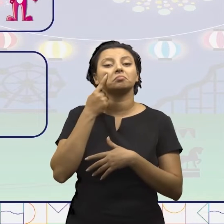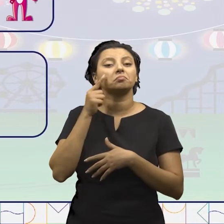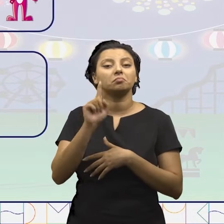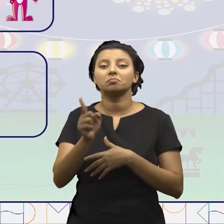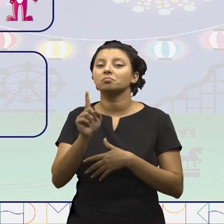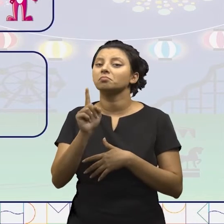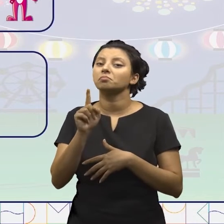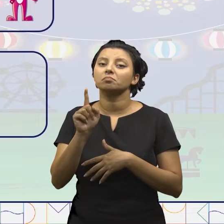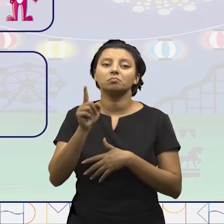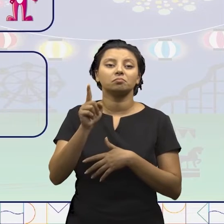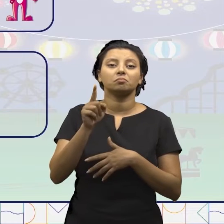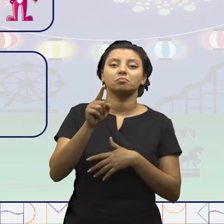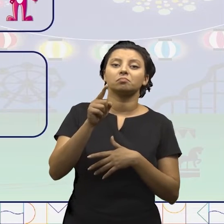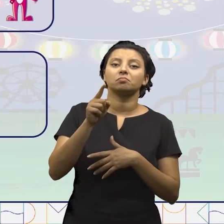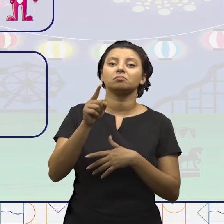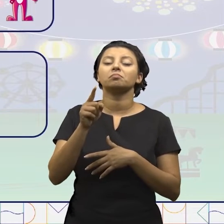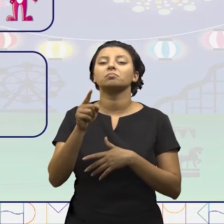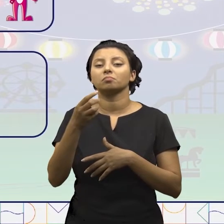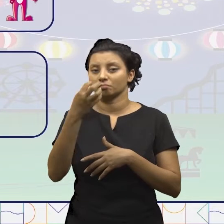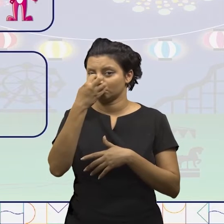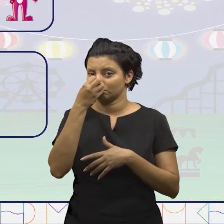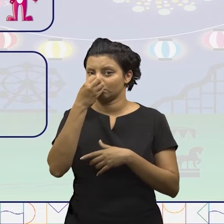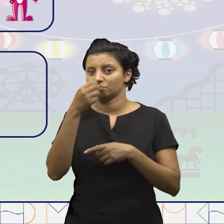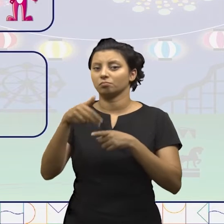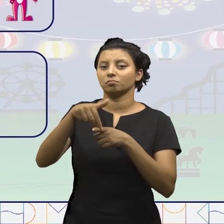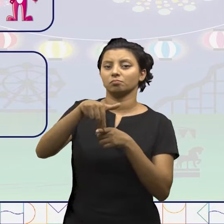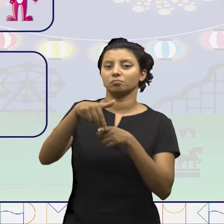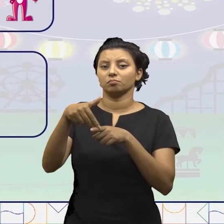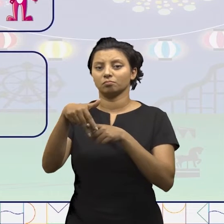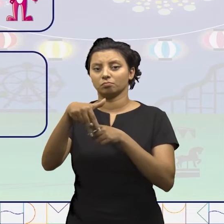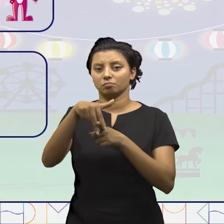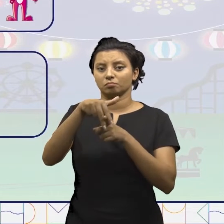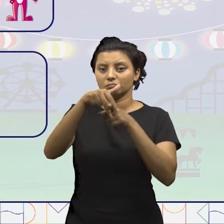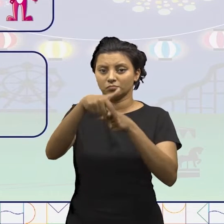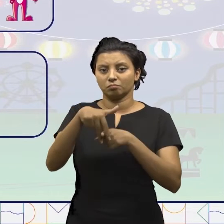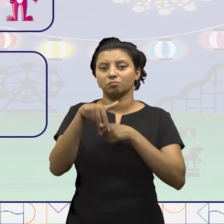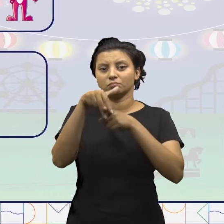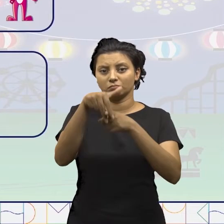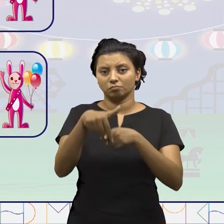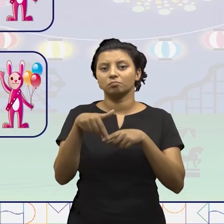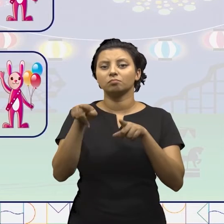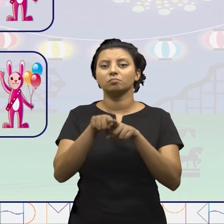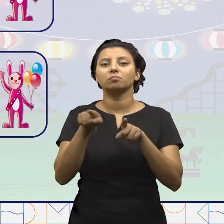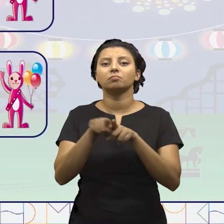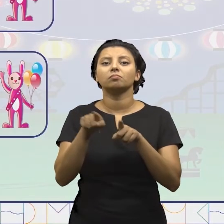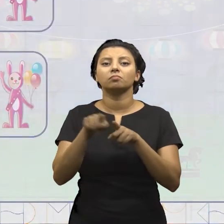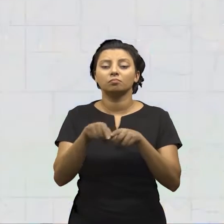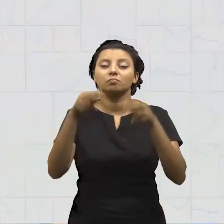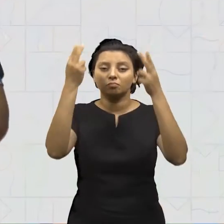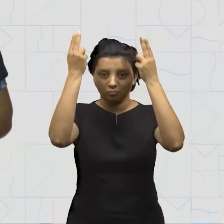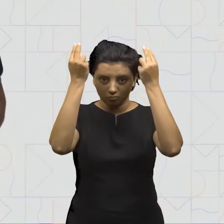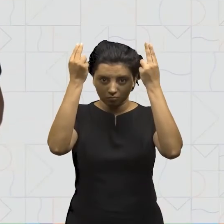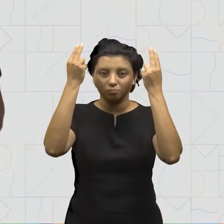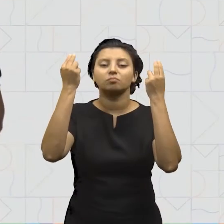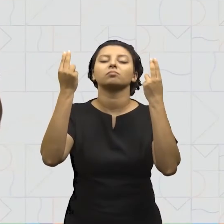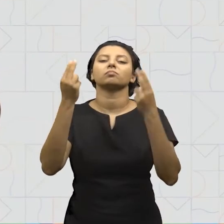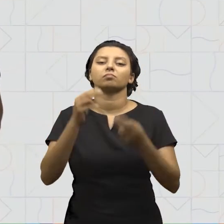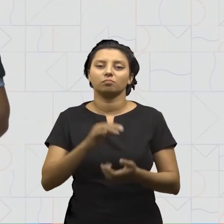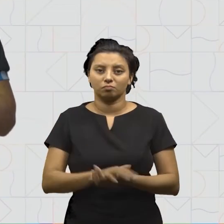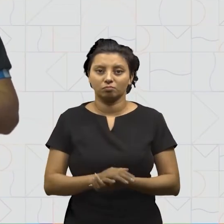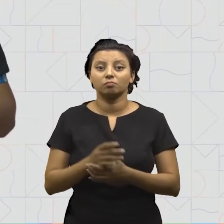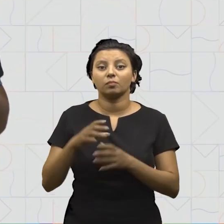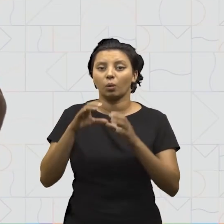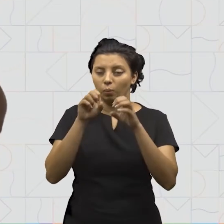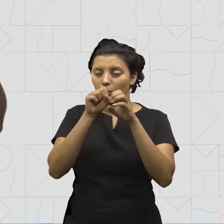não assistiu ao show do palhaço equilibrista e nem do coelho com balões. Então, olha